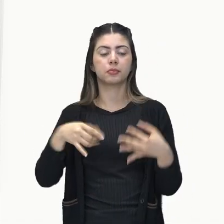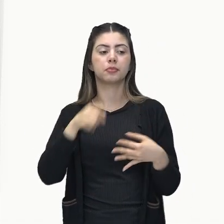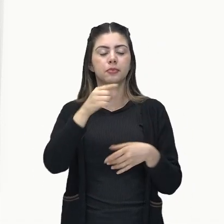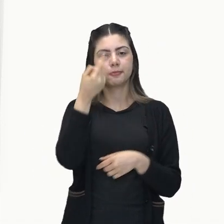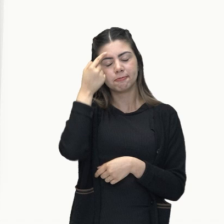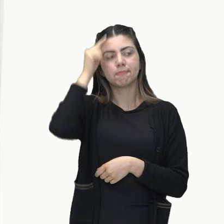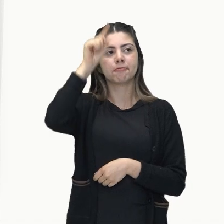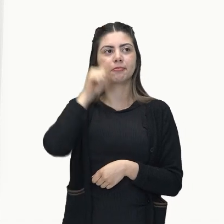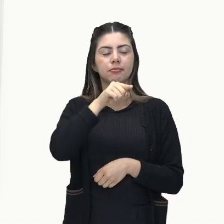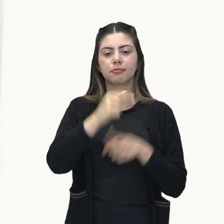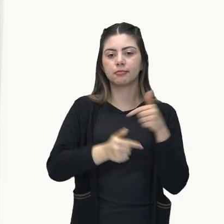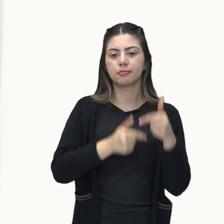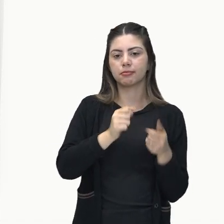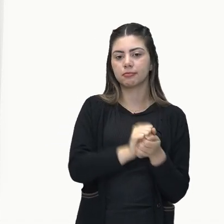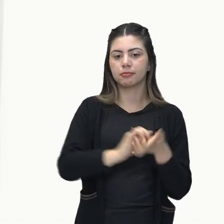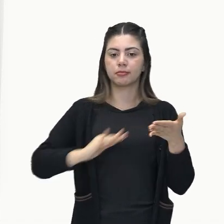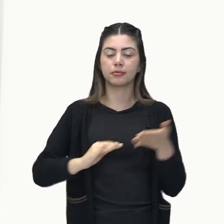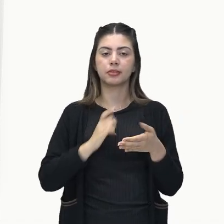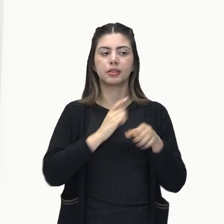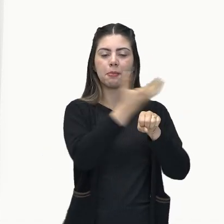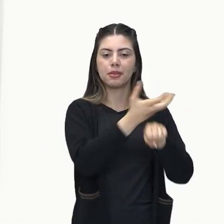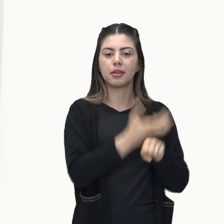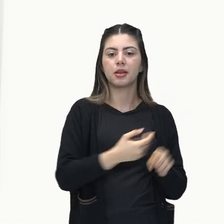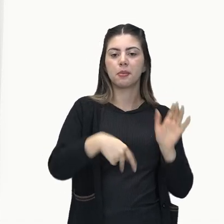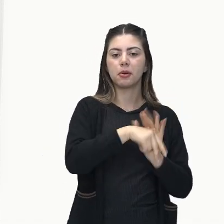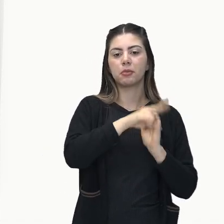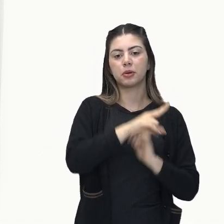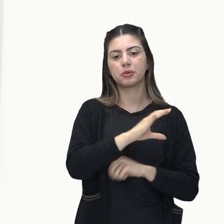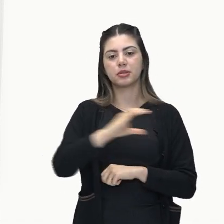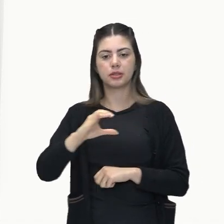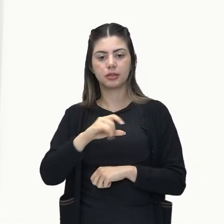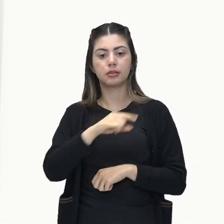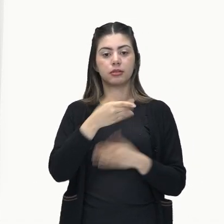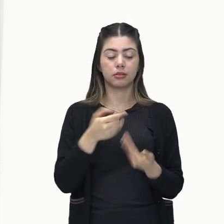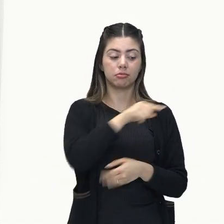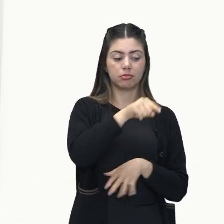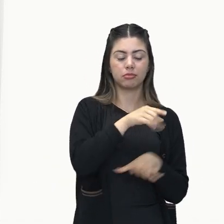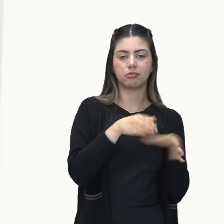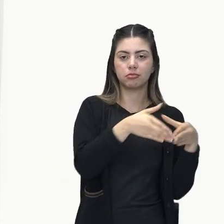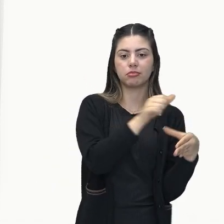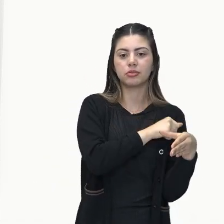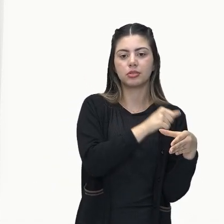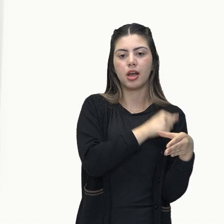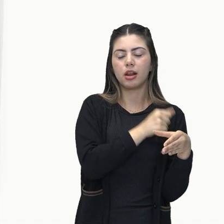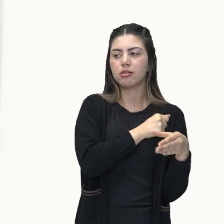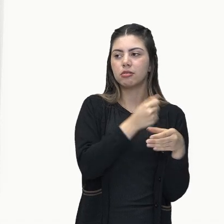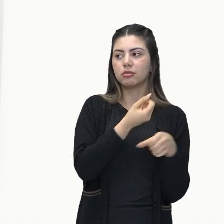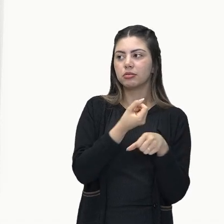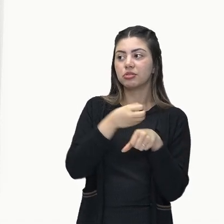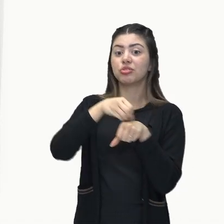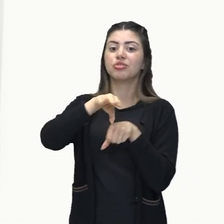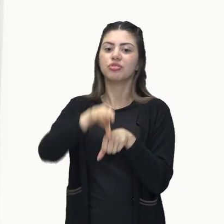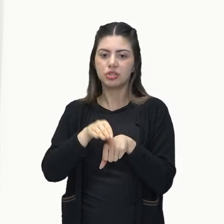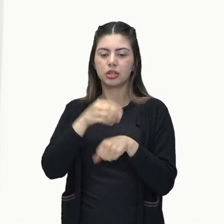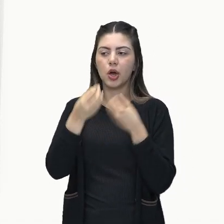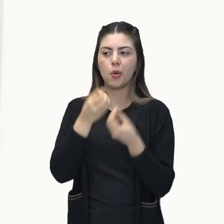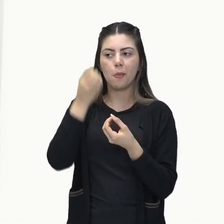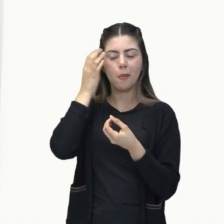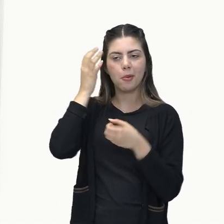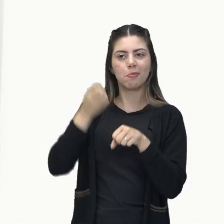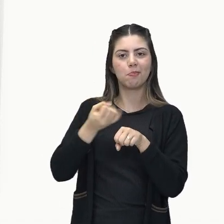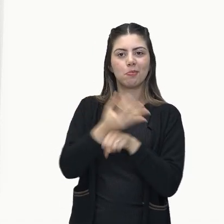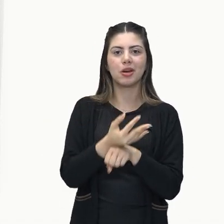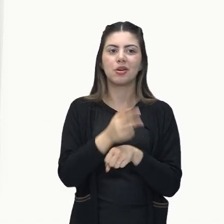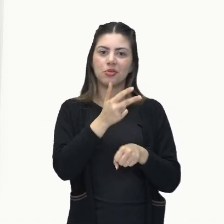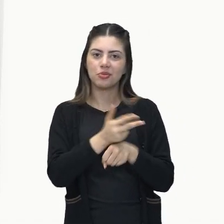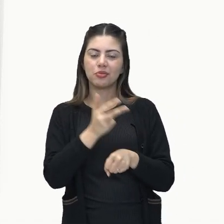da cartilha da UCC e os próprios alunos sugeriram que fossem feitos podcasts e vídeos. Isso aqui é bastante interessante, né? Porque a ideia do podcast